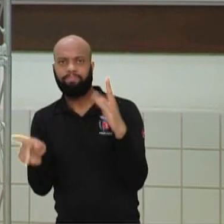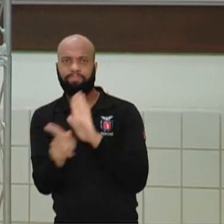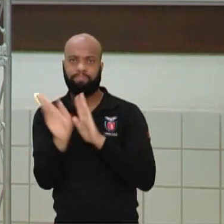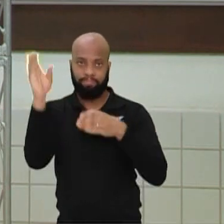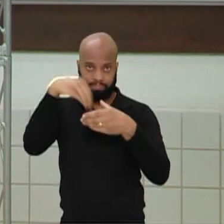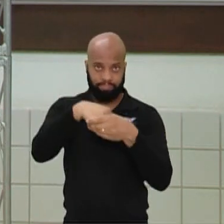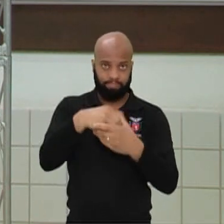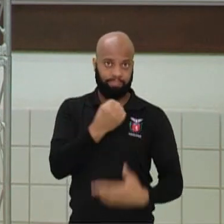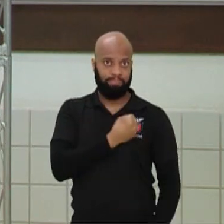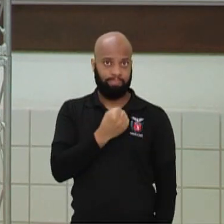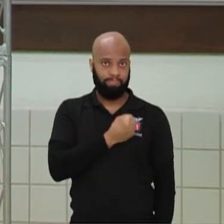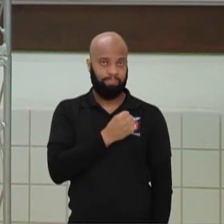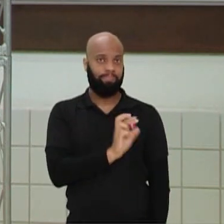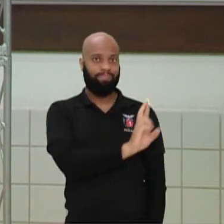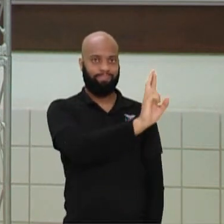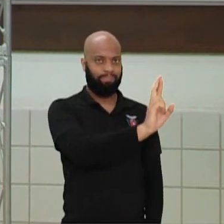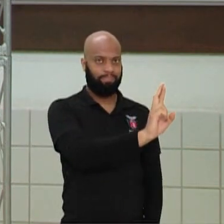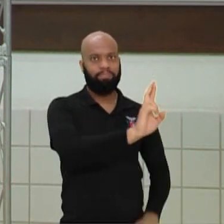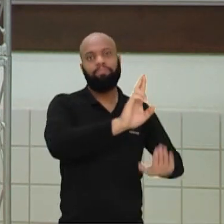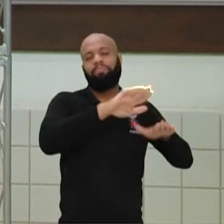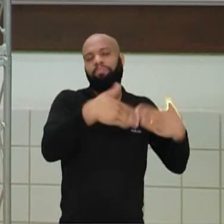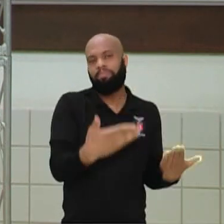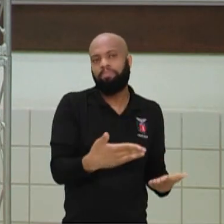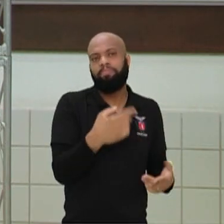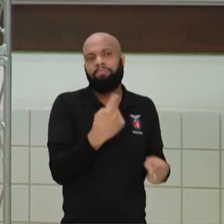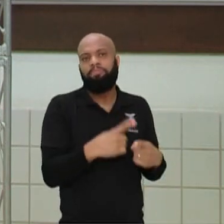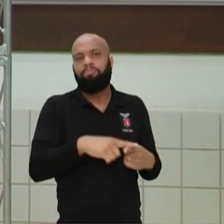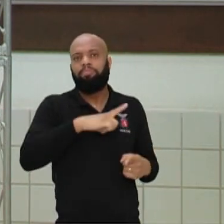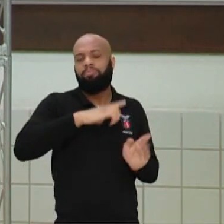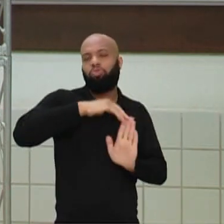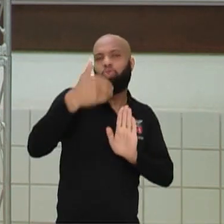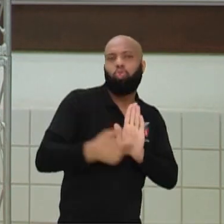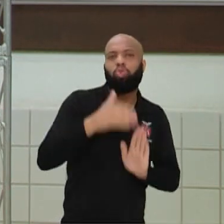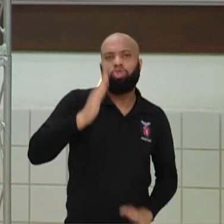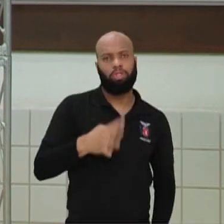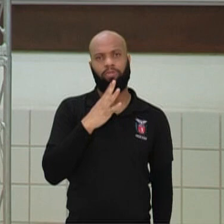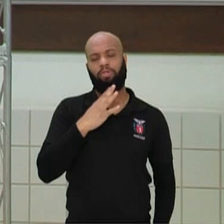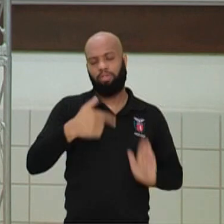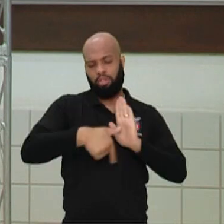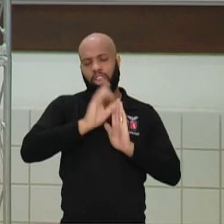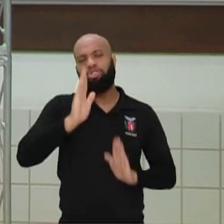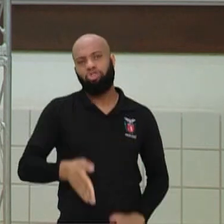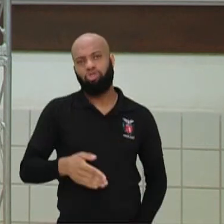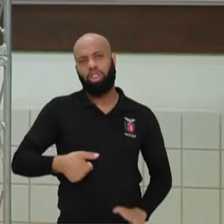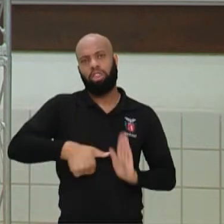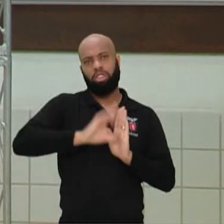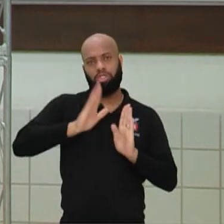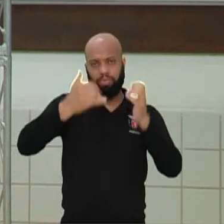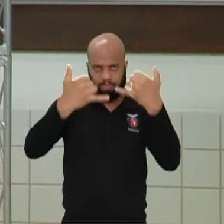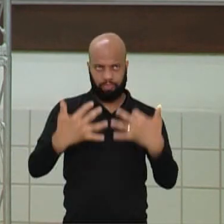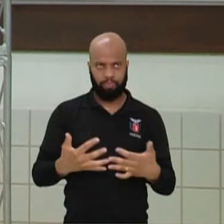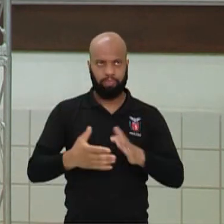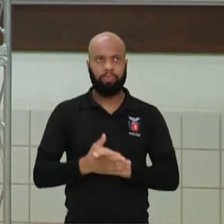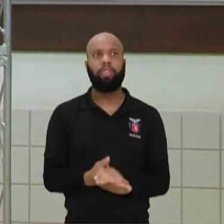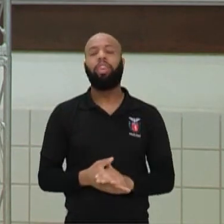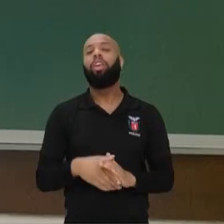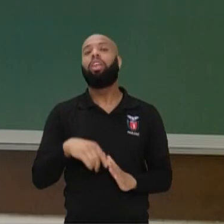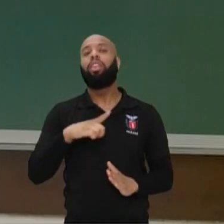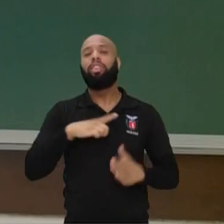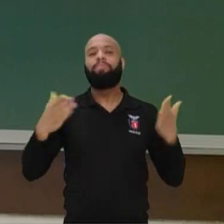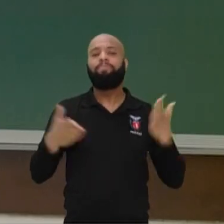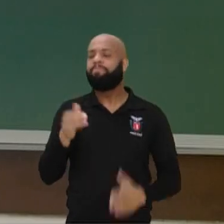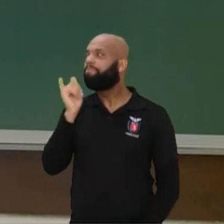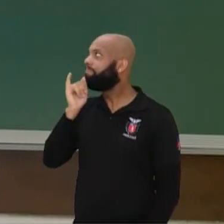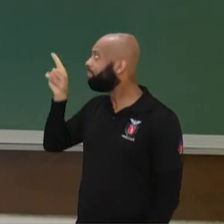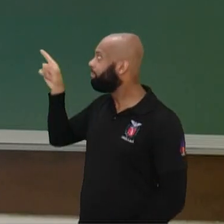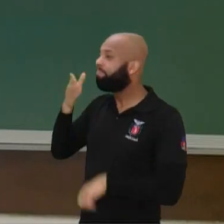dos números reais, que são os conjuntos que compõem todos aqueles que nós já conhecemos e já falei aqui para vocês. Então, nós temos aqui um exemplo